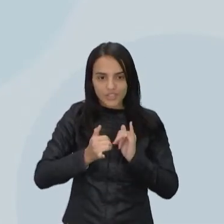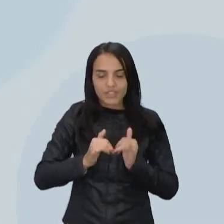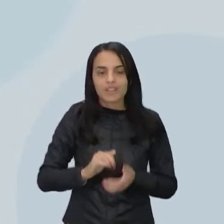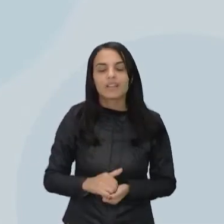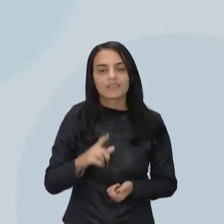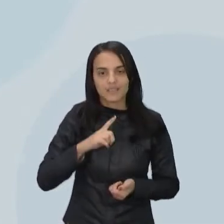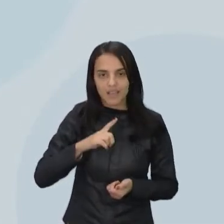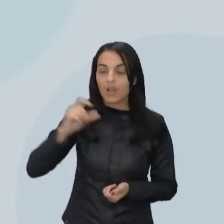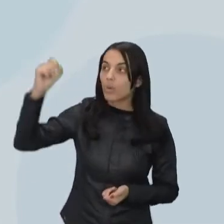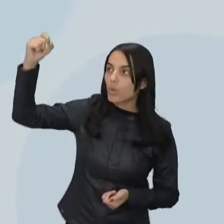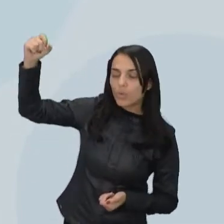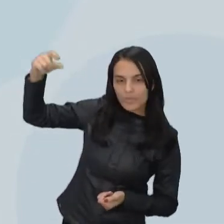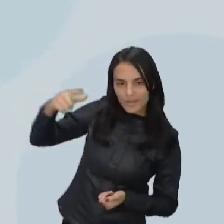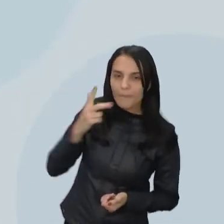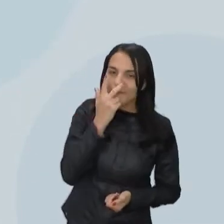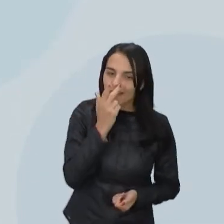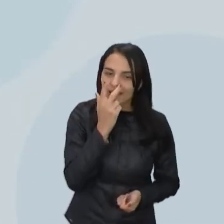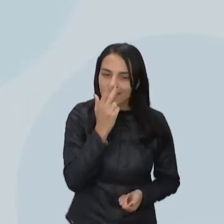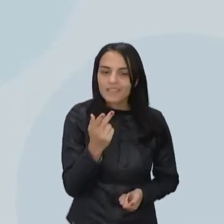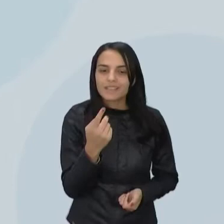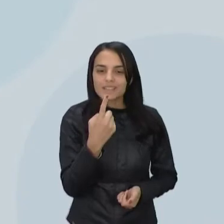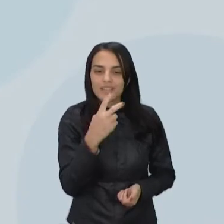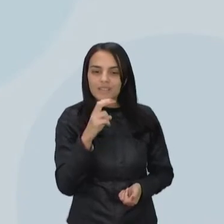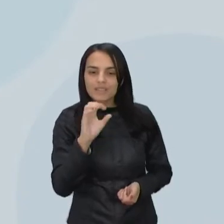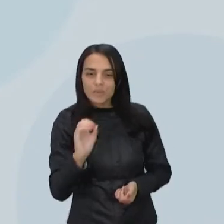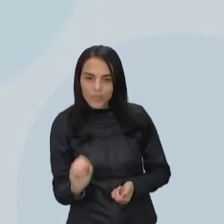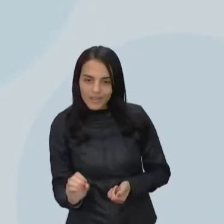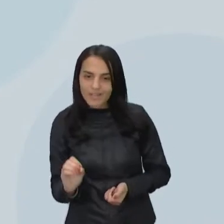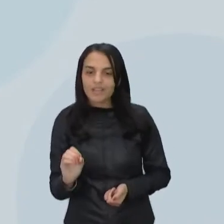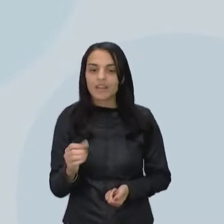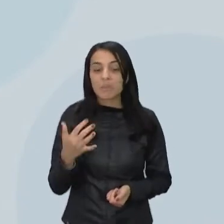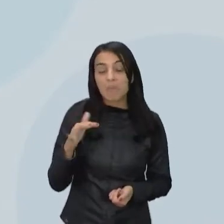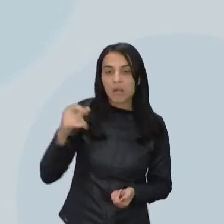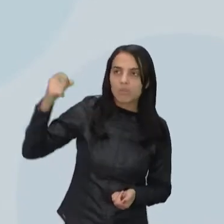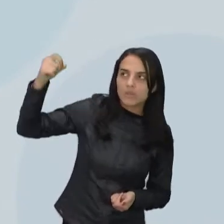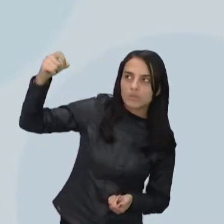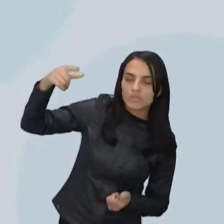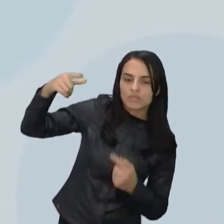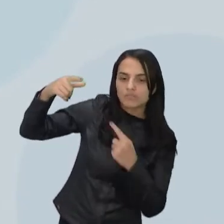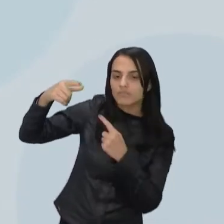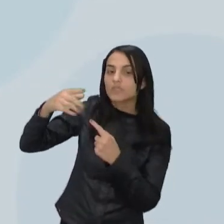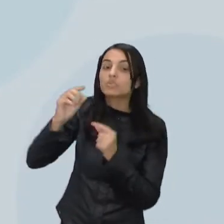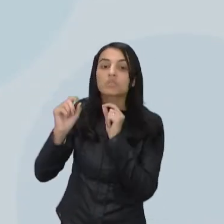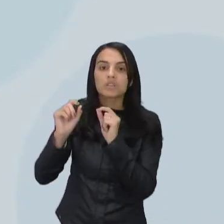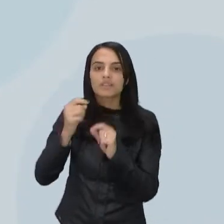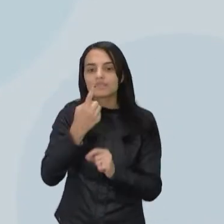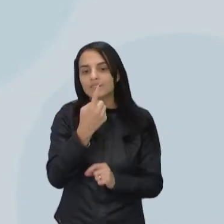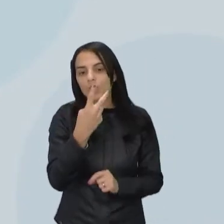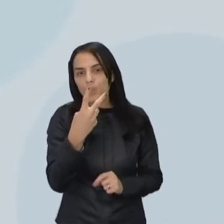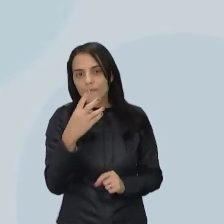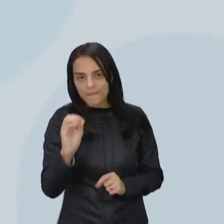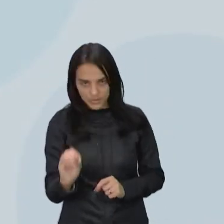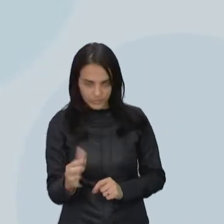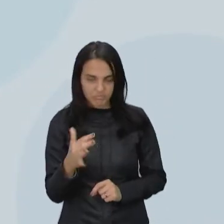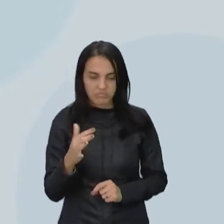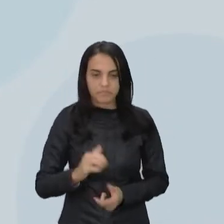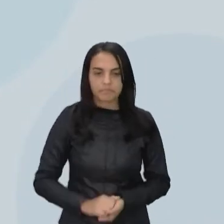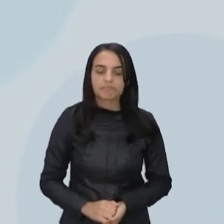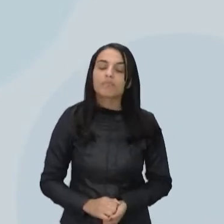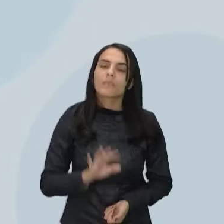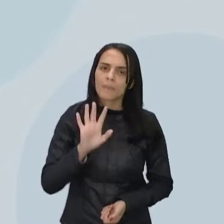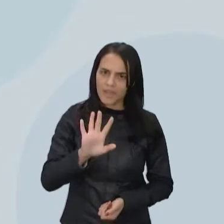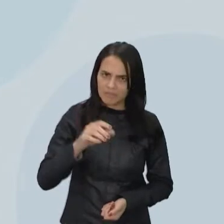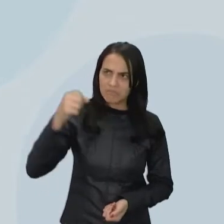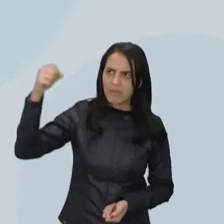também parecido ali, 850 lumens, e uma iluminância de 120. Mas é uma